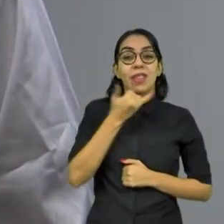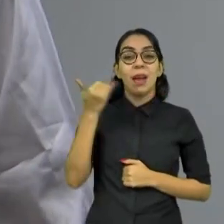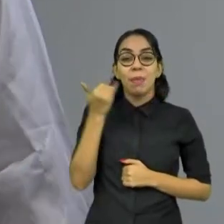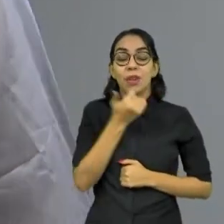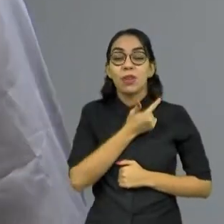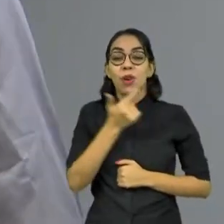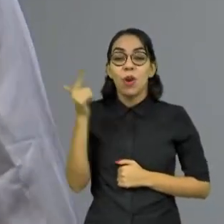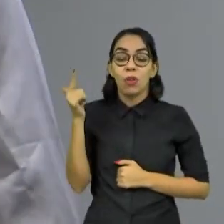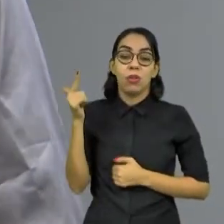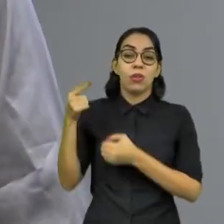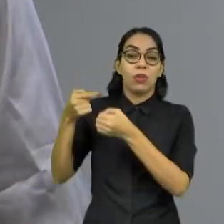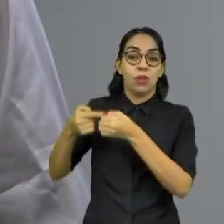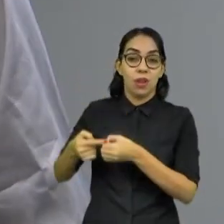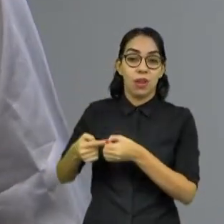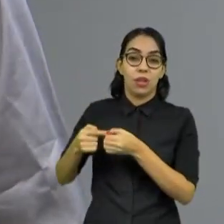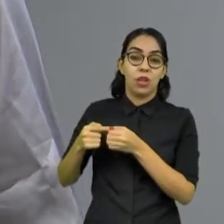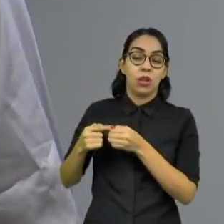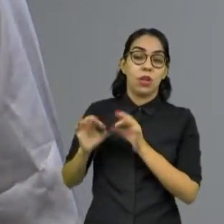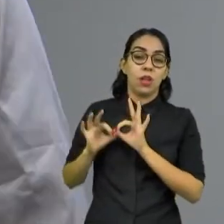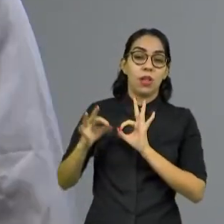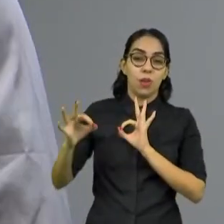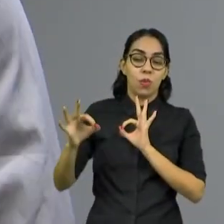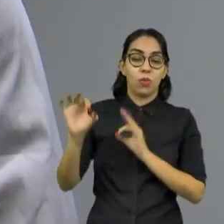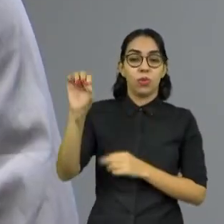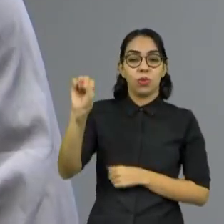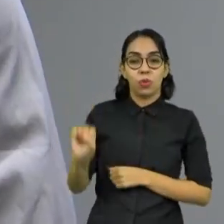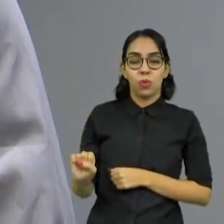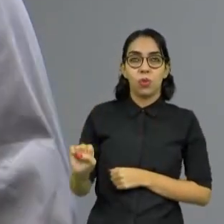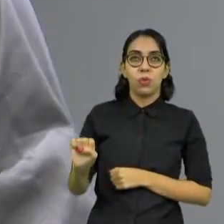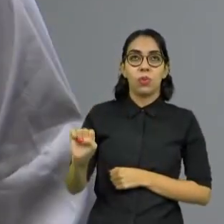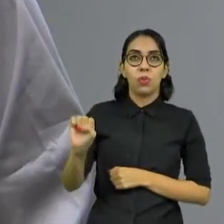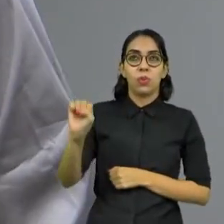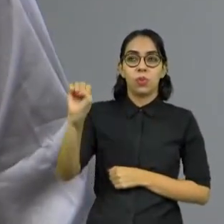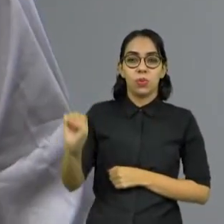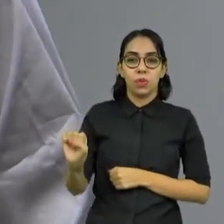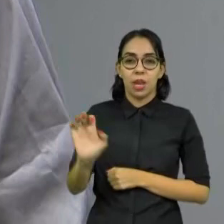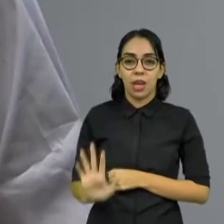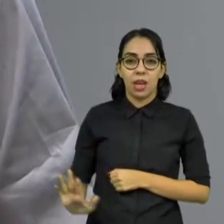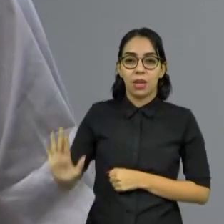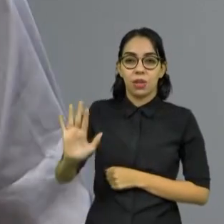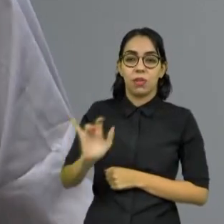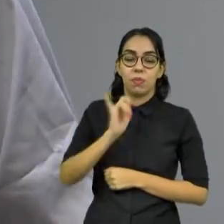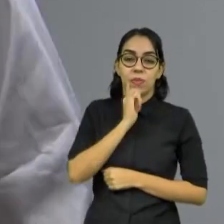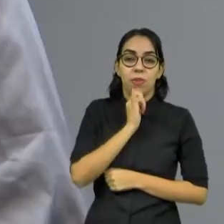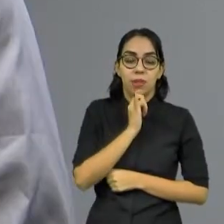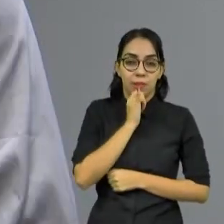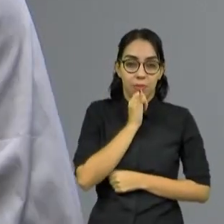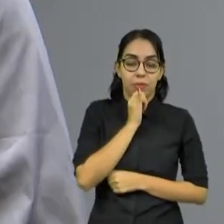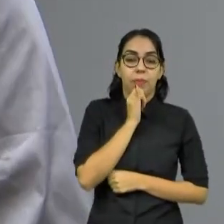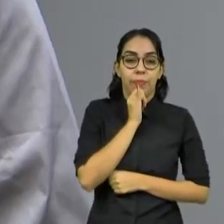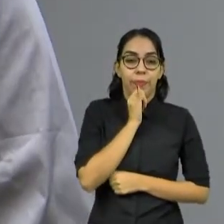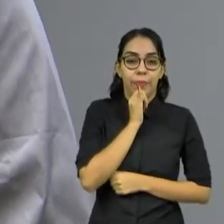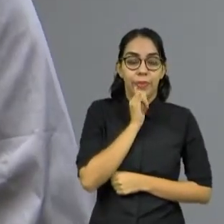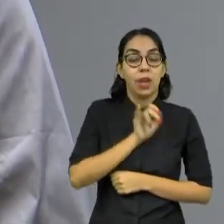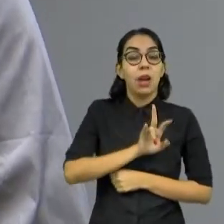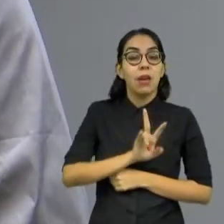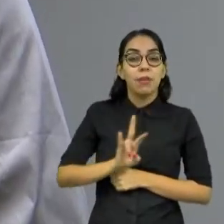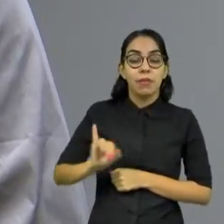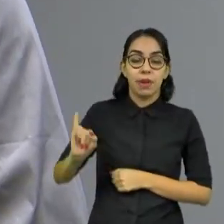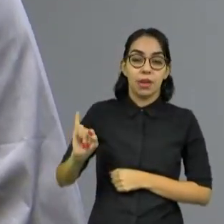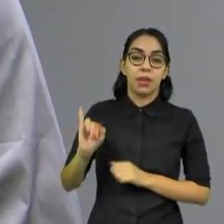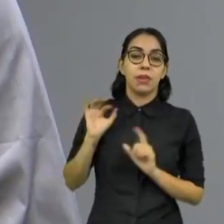vêm de regiões mais distantes, como sul, sudeste, que é o caso dos cereais. Isso vai impactar em toda a